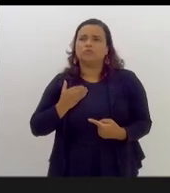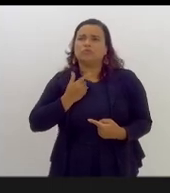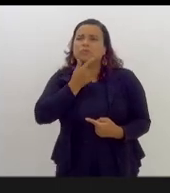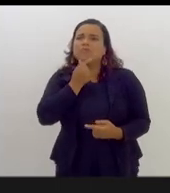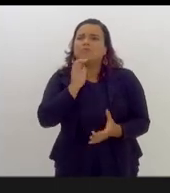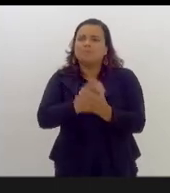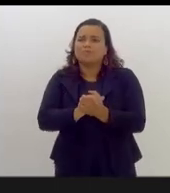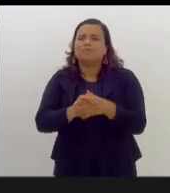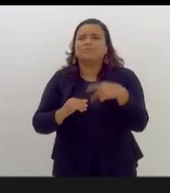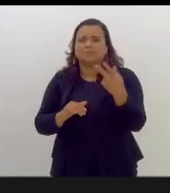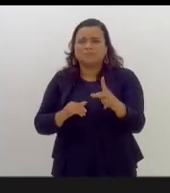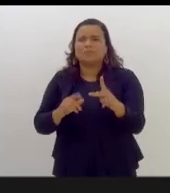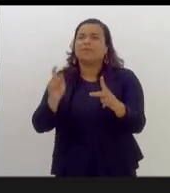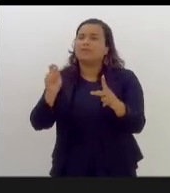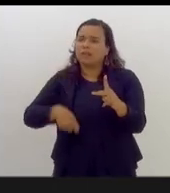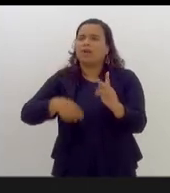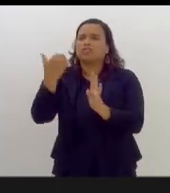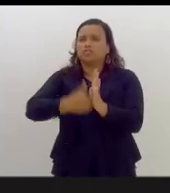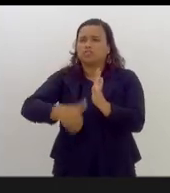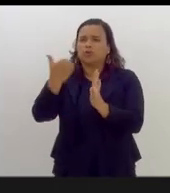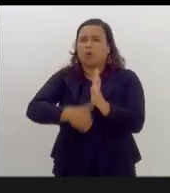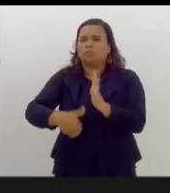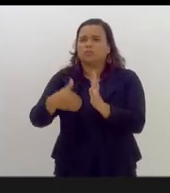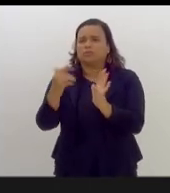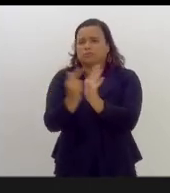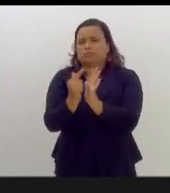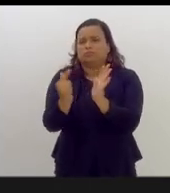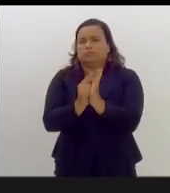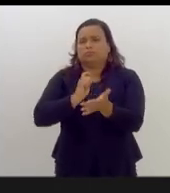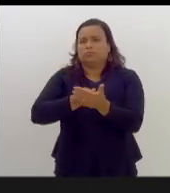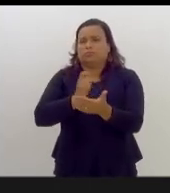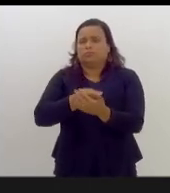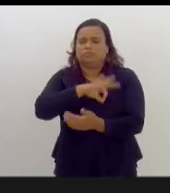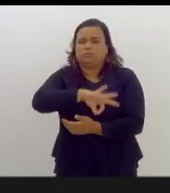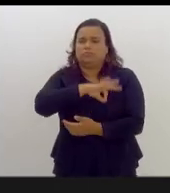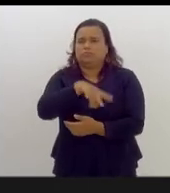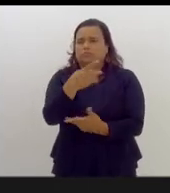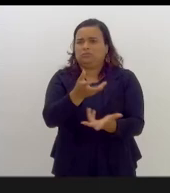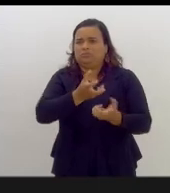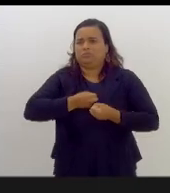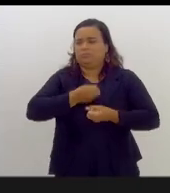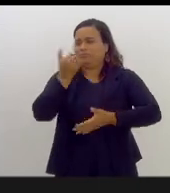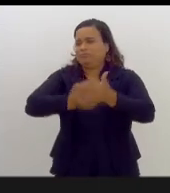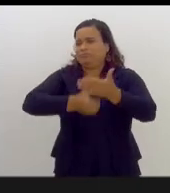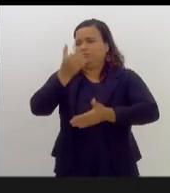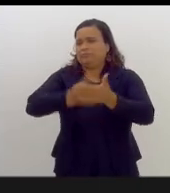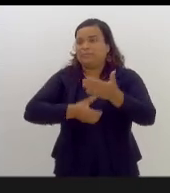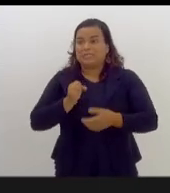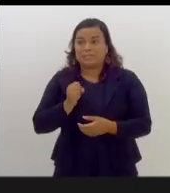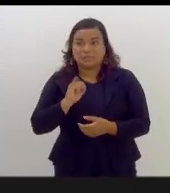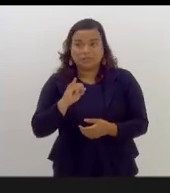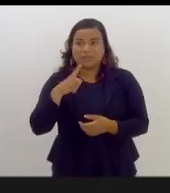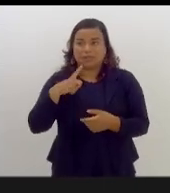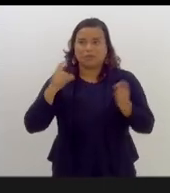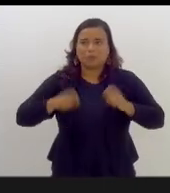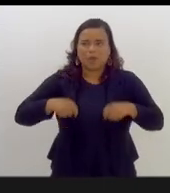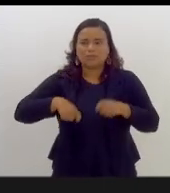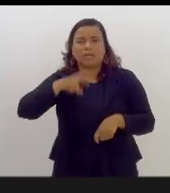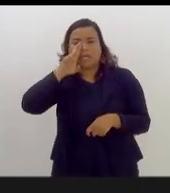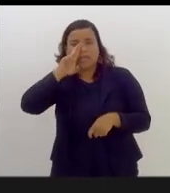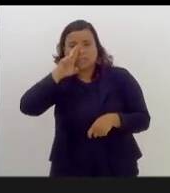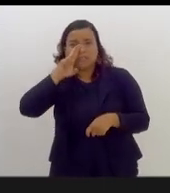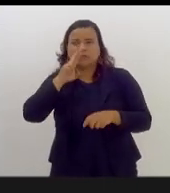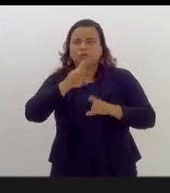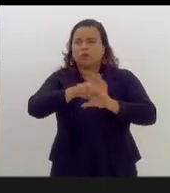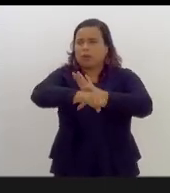marido pudesse fazer o desconto na sua folha. Entendeu? Então, assim, se há alguma brecha que possa